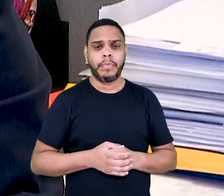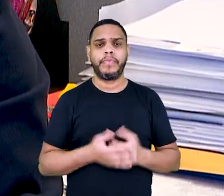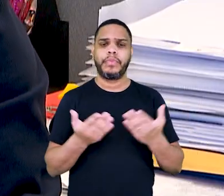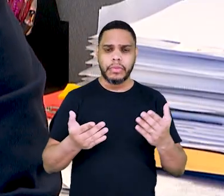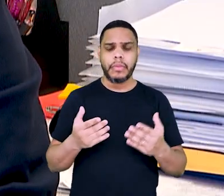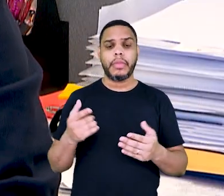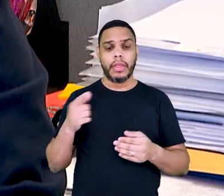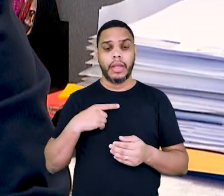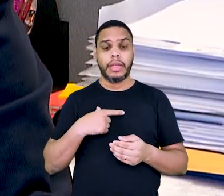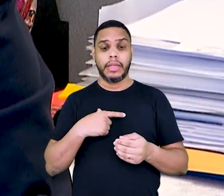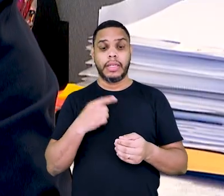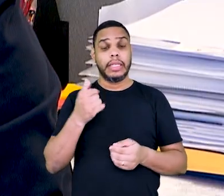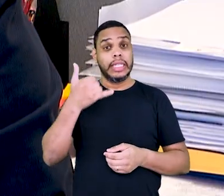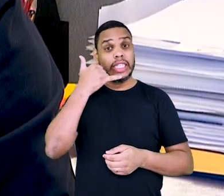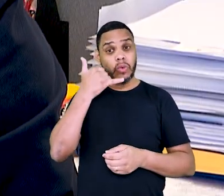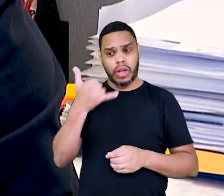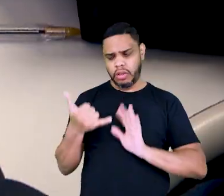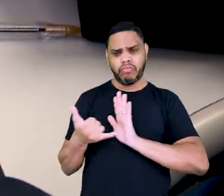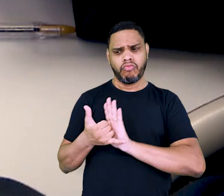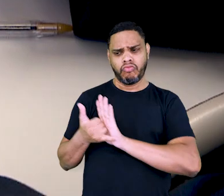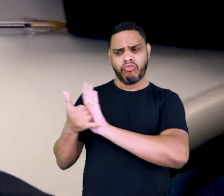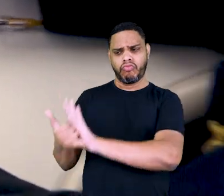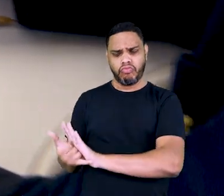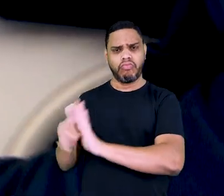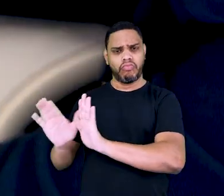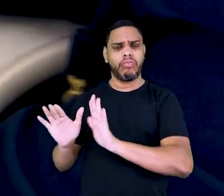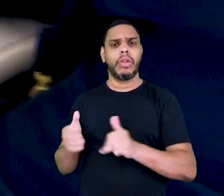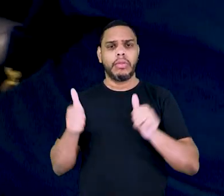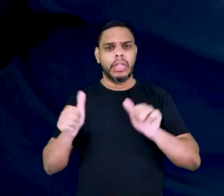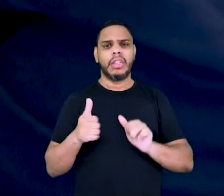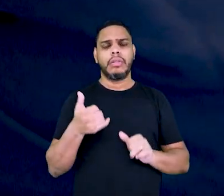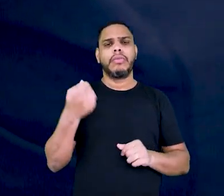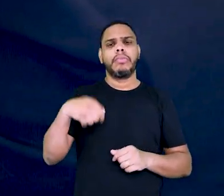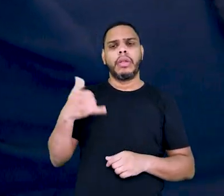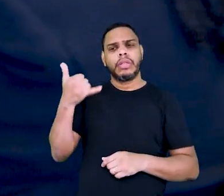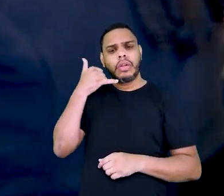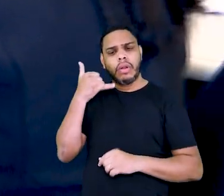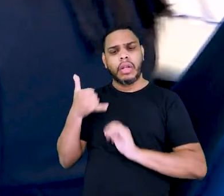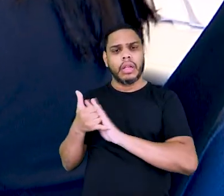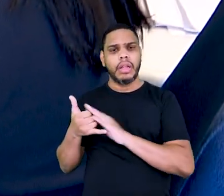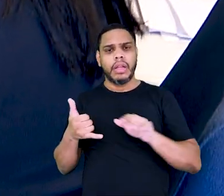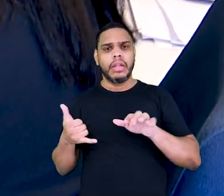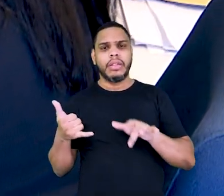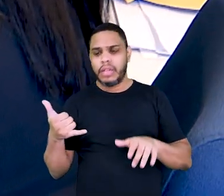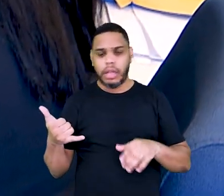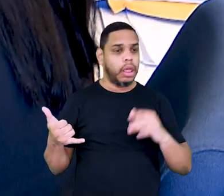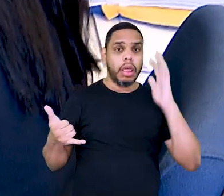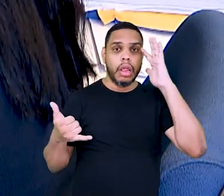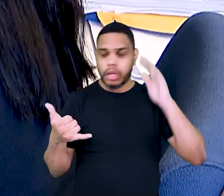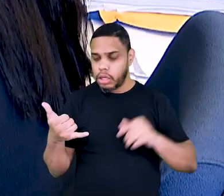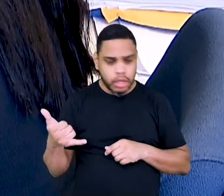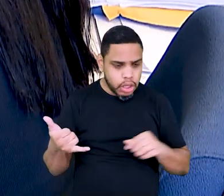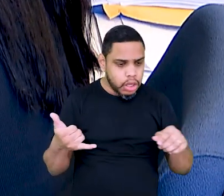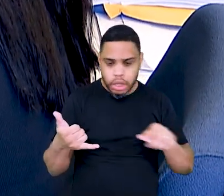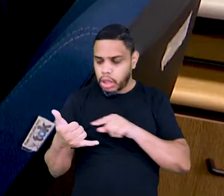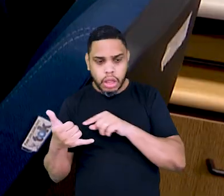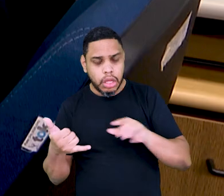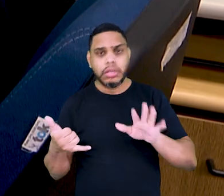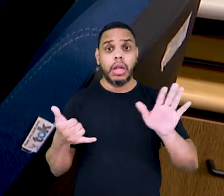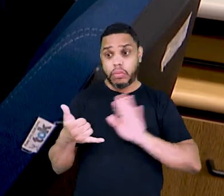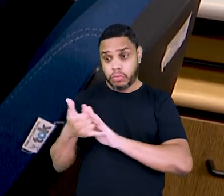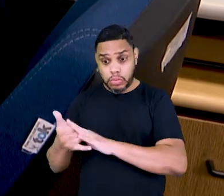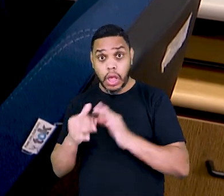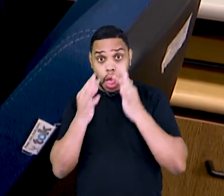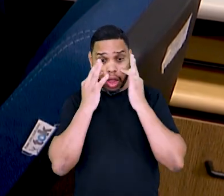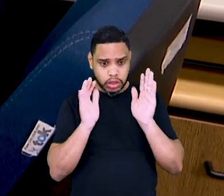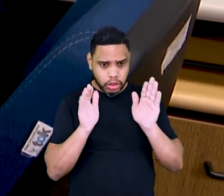deixar o celular de lado, com certeza absoluta. Tem que deixar. Você não pode ficar se distraindo enquanto você está revisando. Você tem que estar concentrado. E para